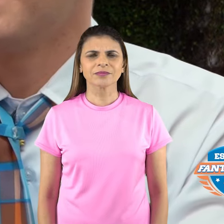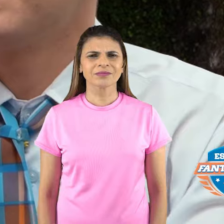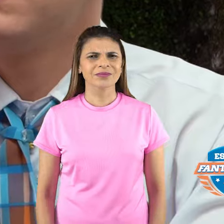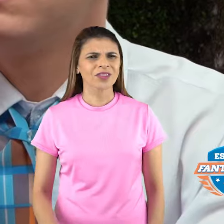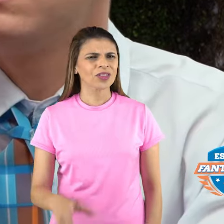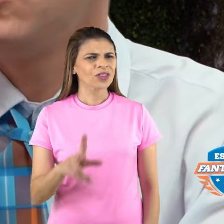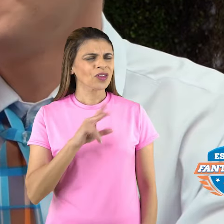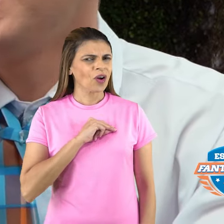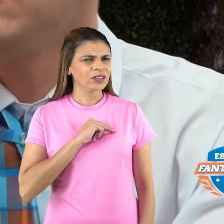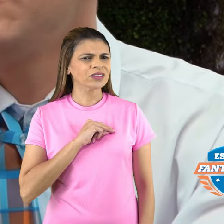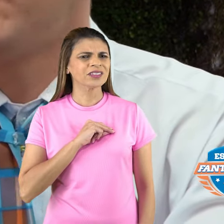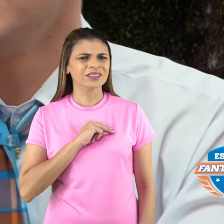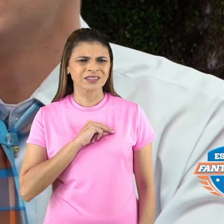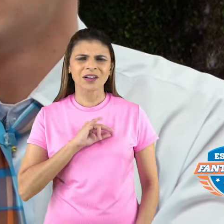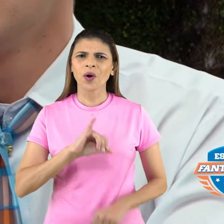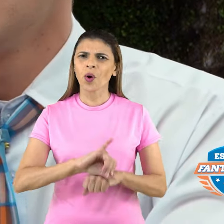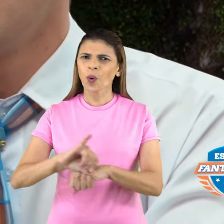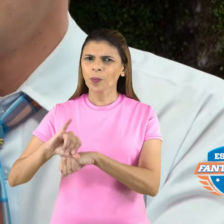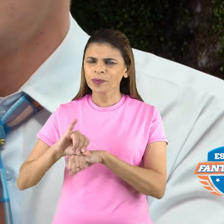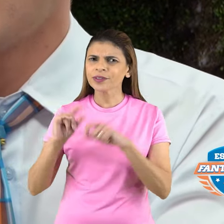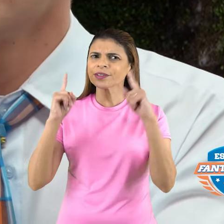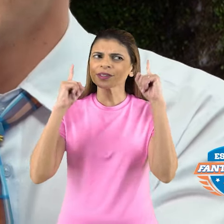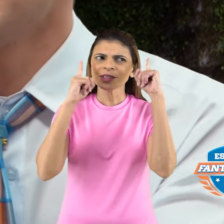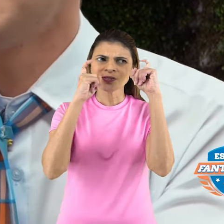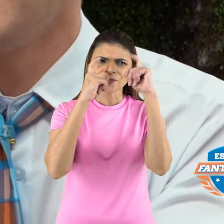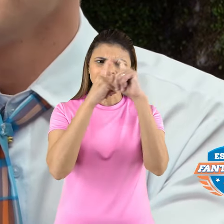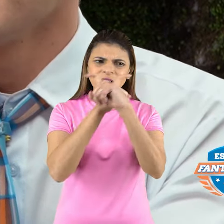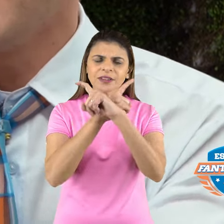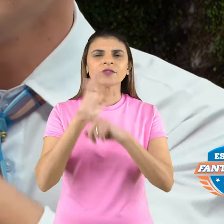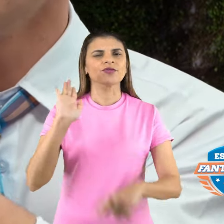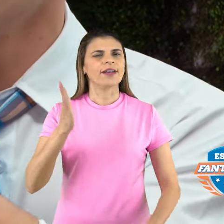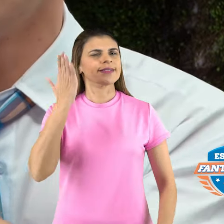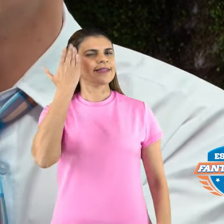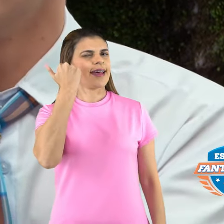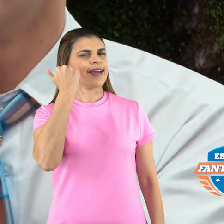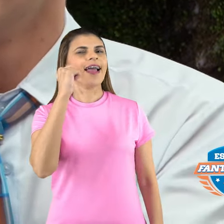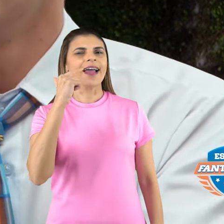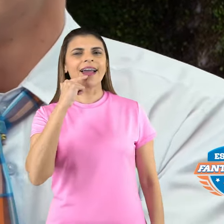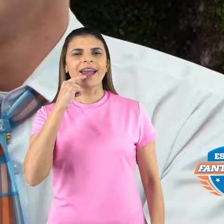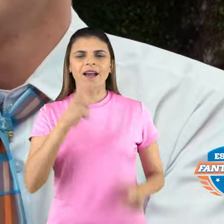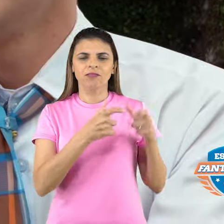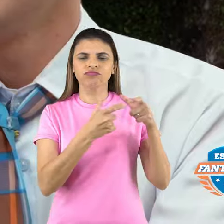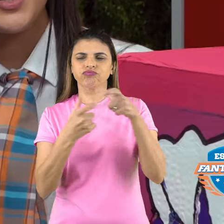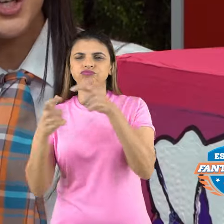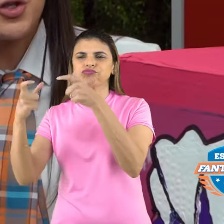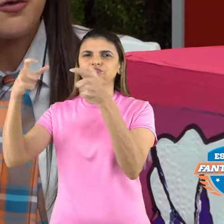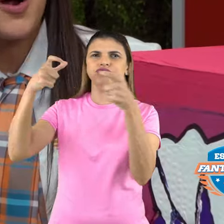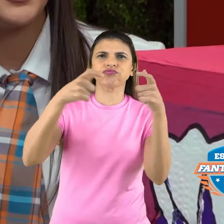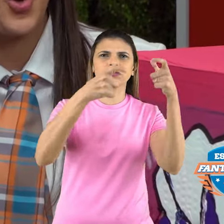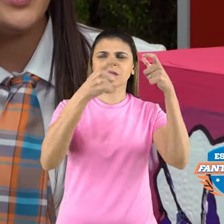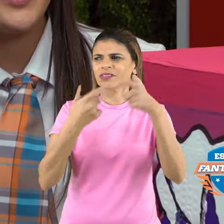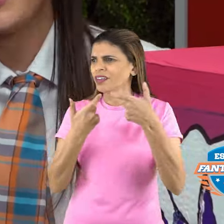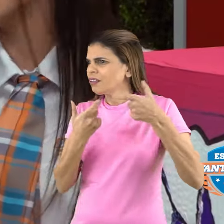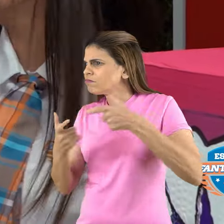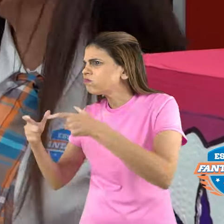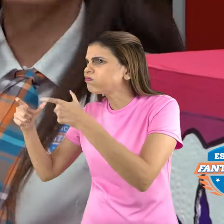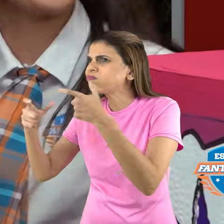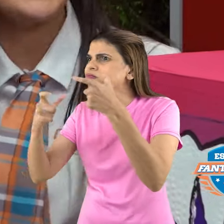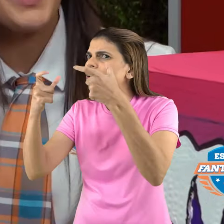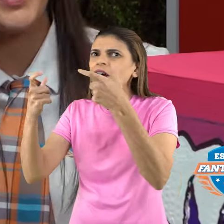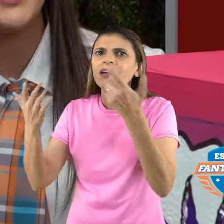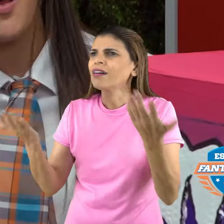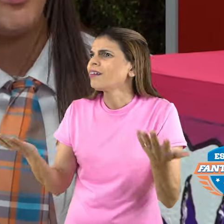Nossa, que objeto difícil. Ah, já sei. É um disco voador. Disco voador, Daniel?